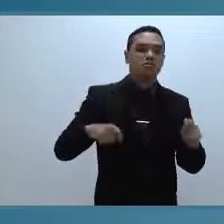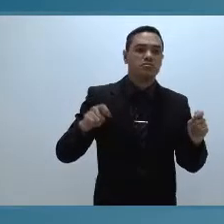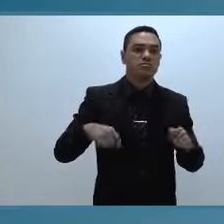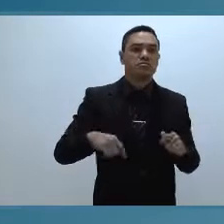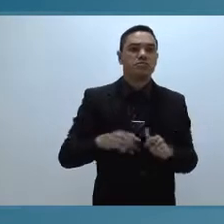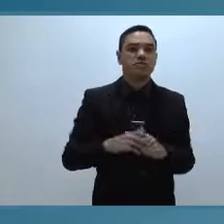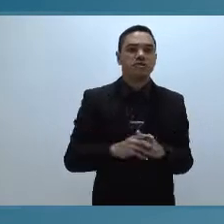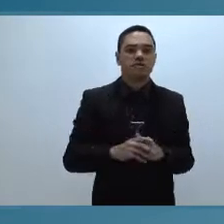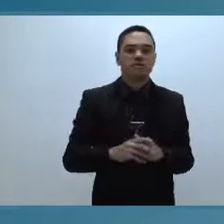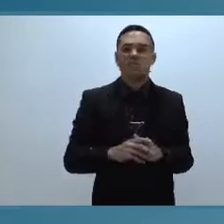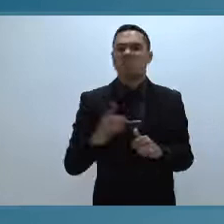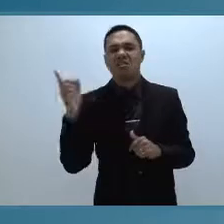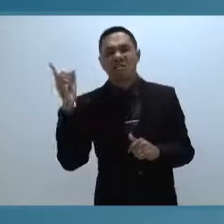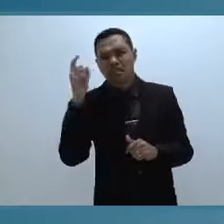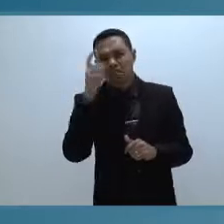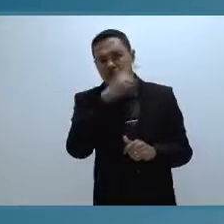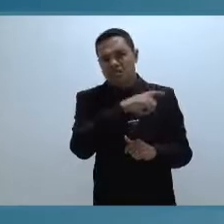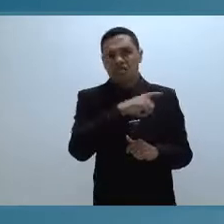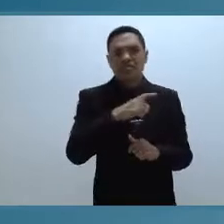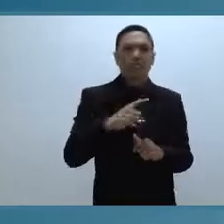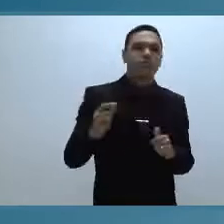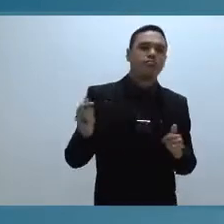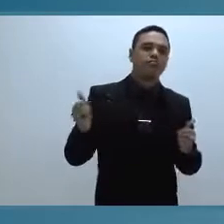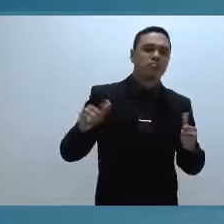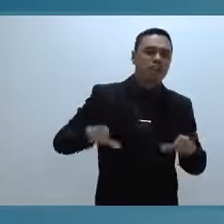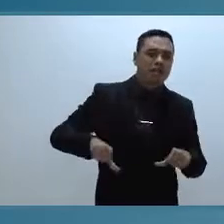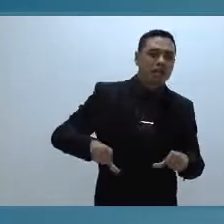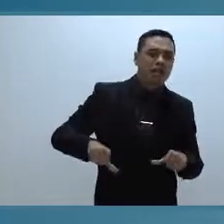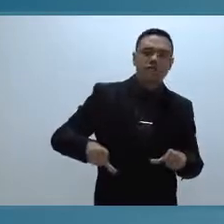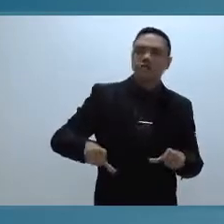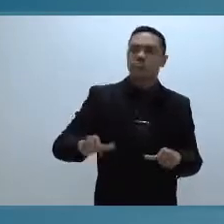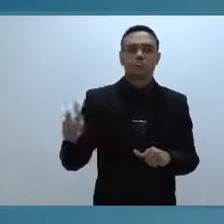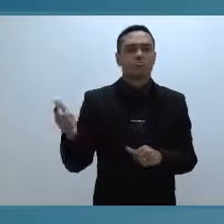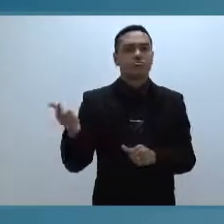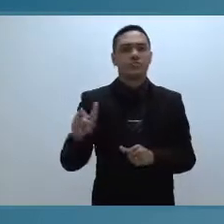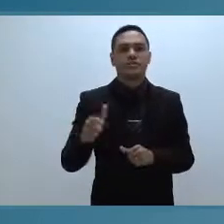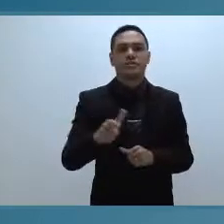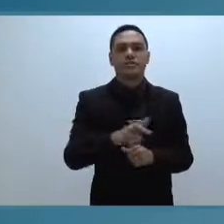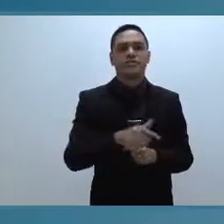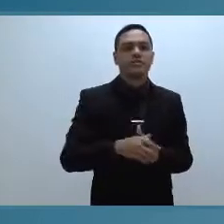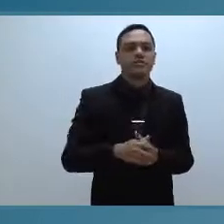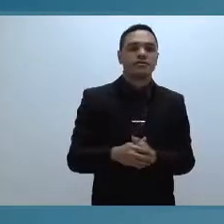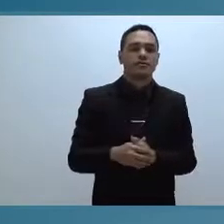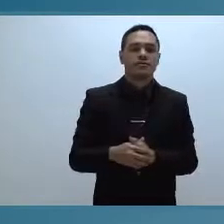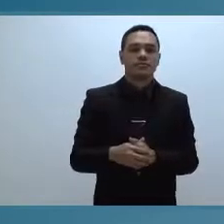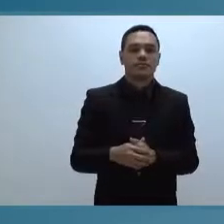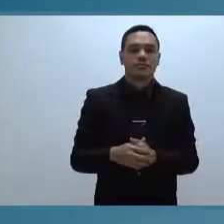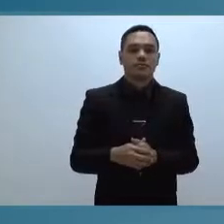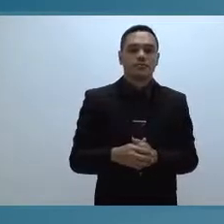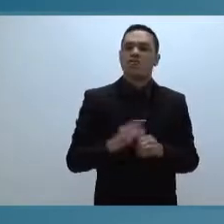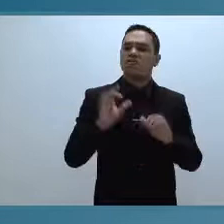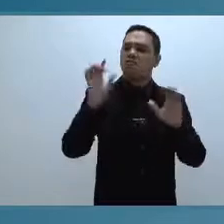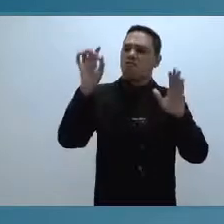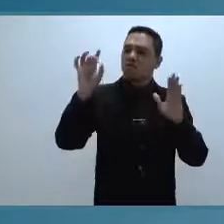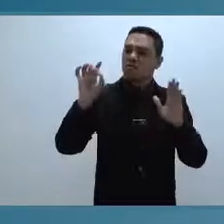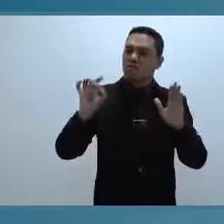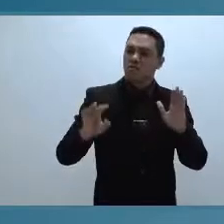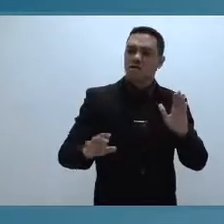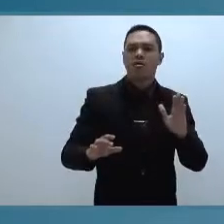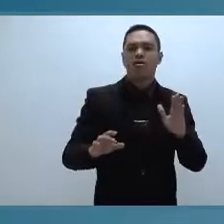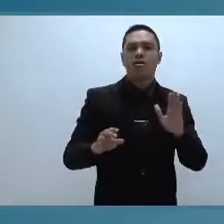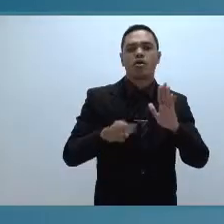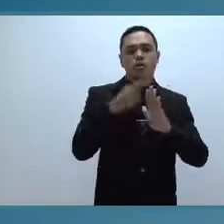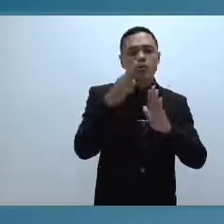modo, constata-se que a magistrada observou a todos os requisitos previstos na resolução 31/2007